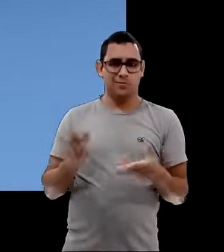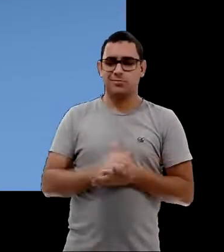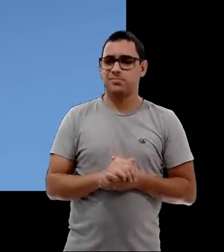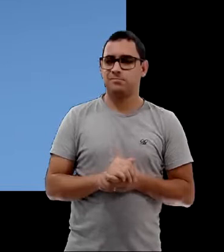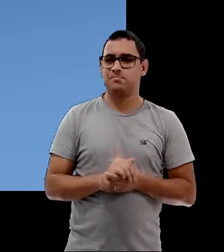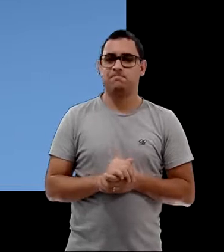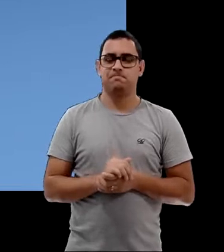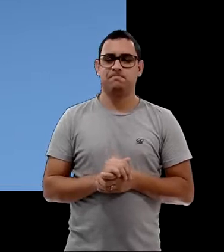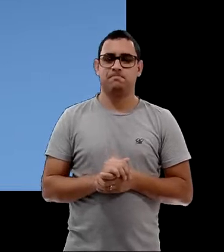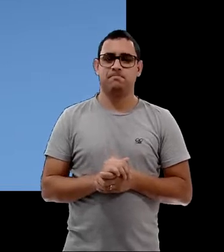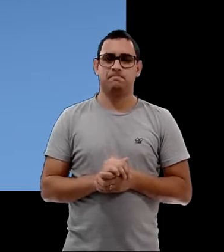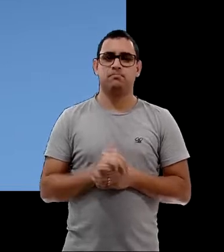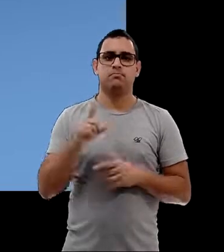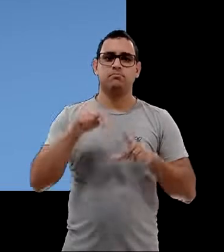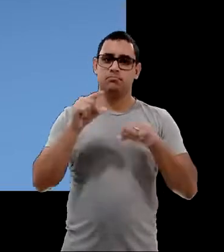do estado